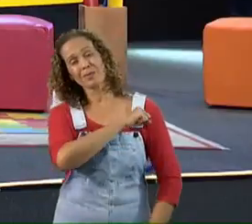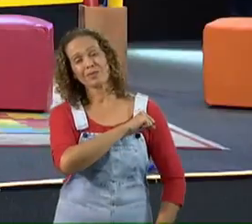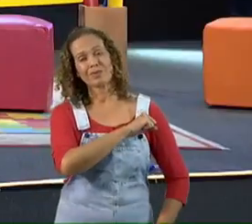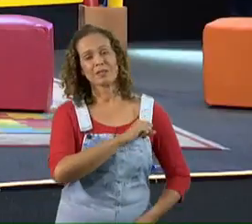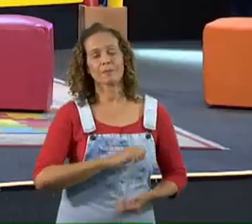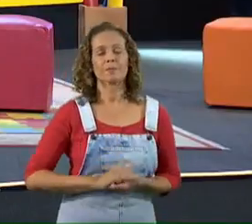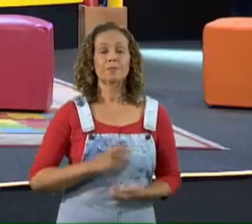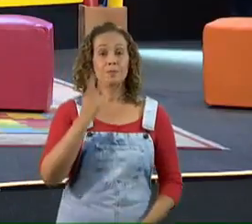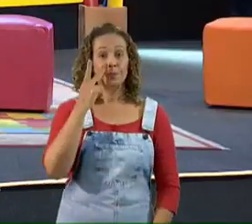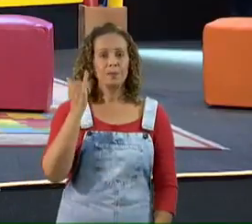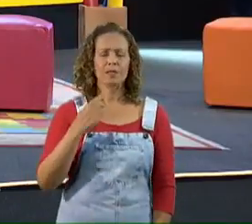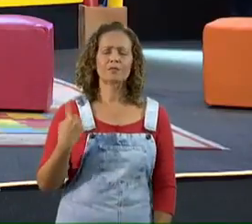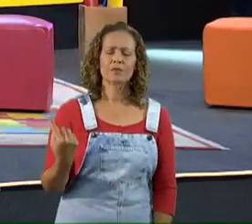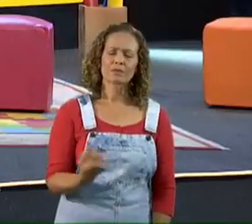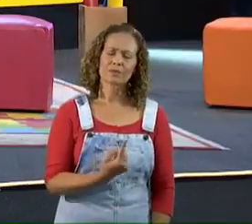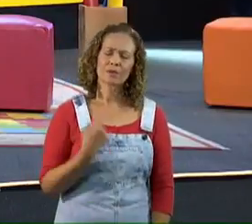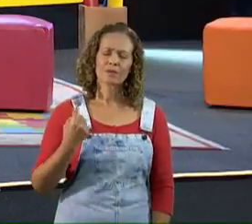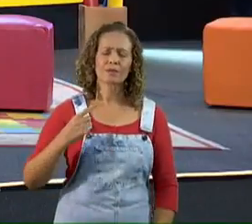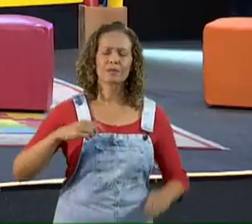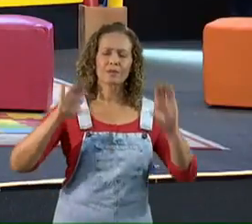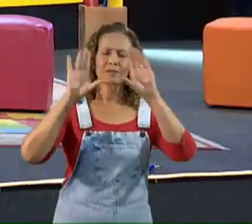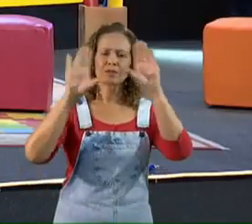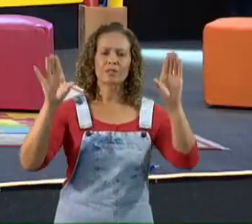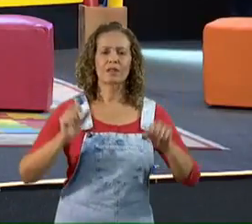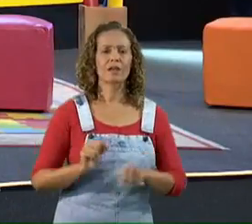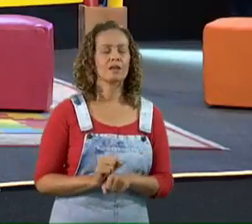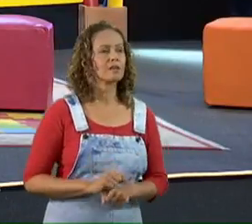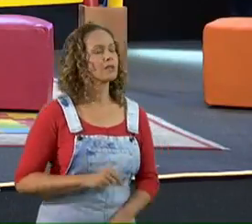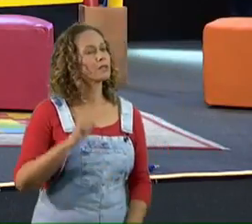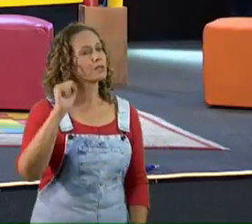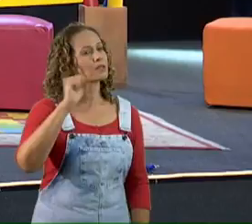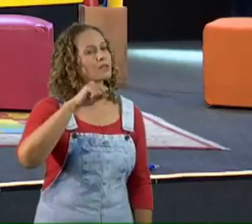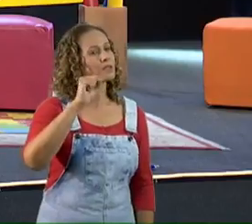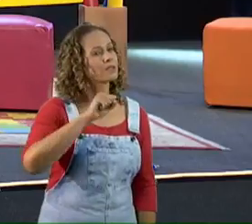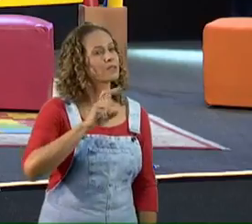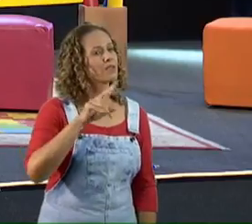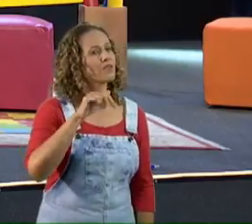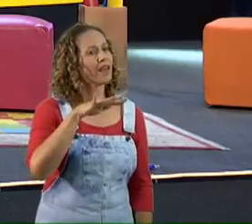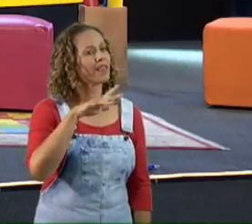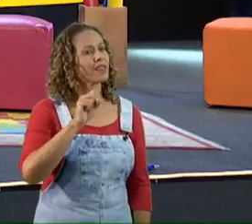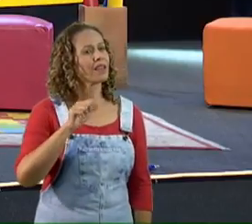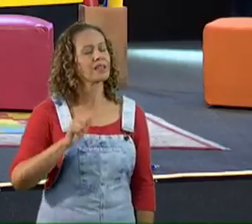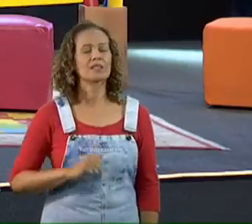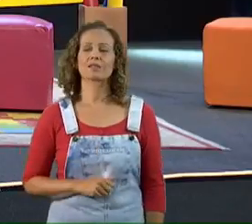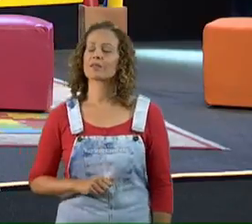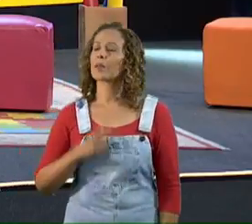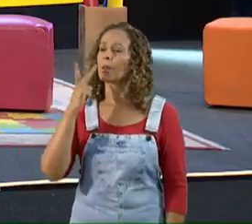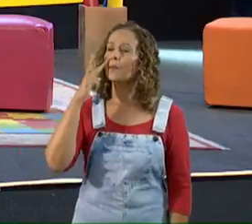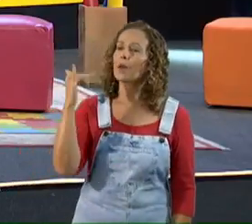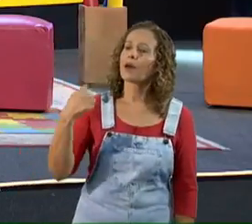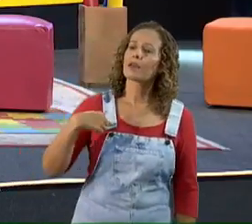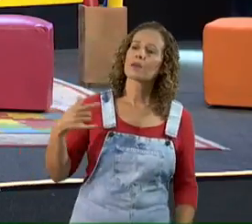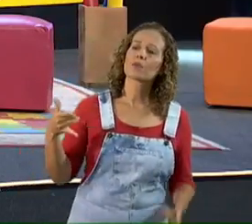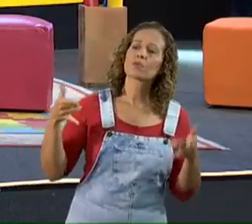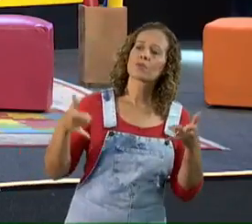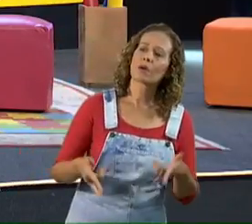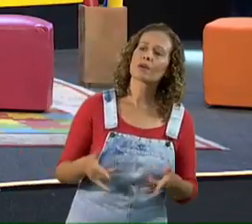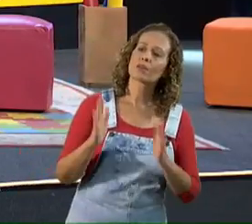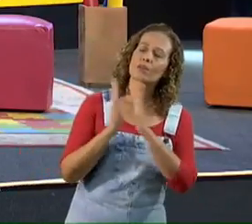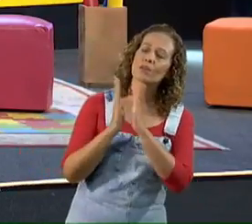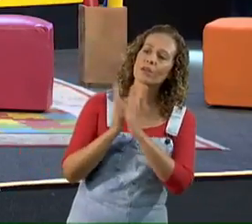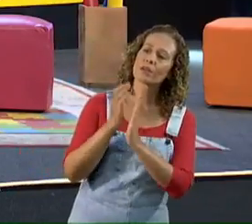Pai nosso que estás no céu. Sim, Melissa. Pai, eu estou no quarto, estou orando, viu? Boa noite para o